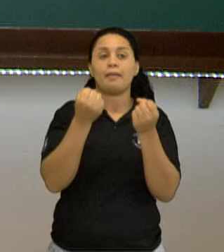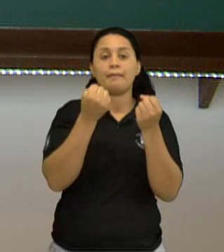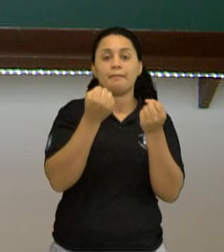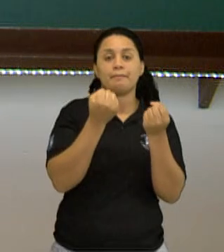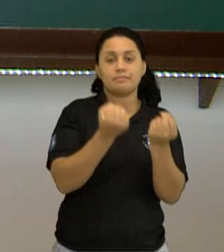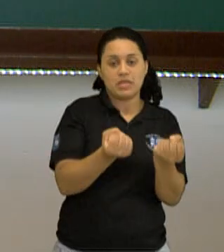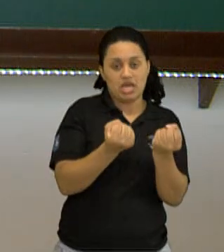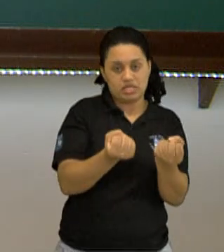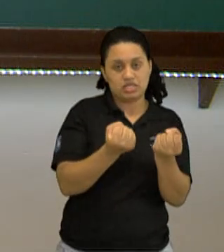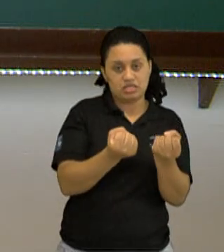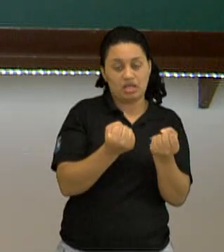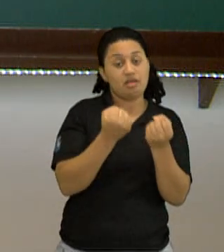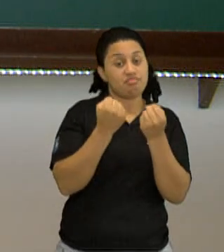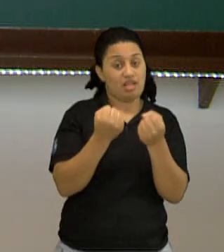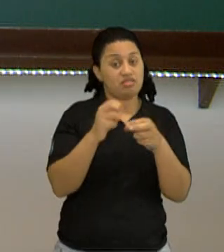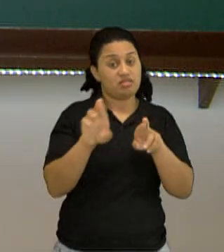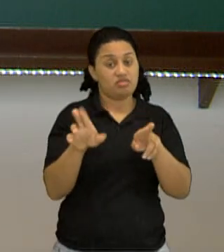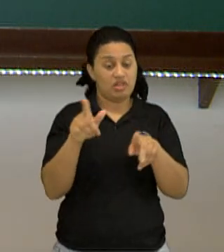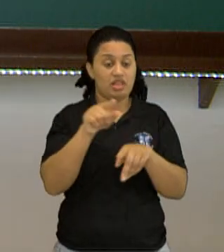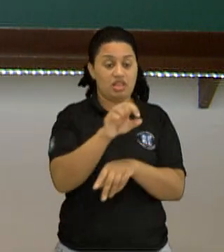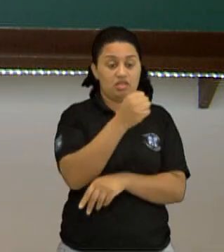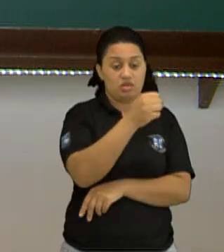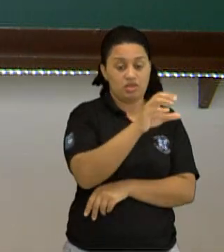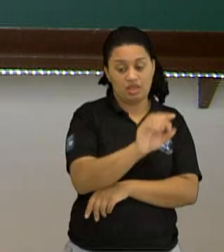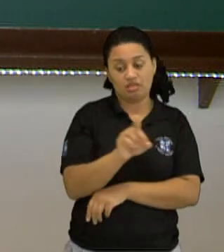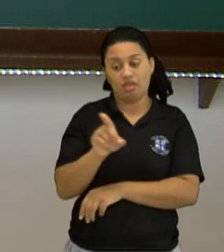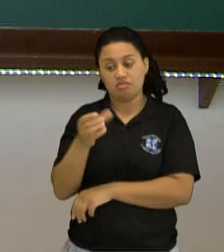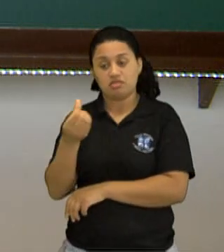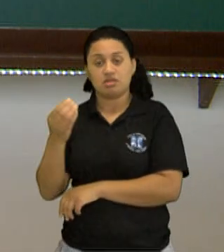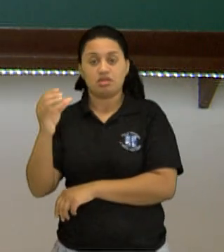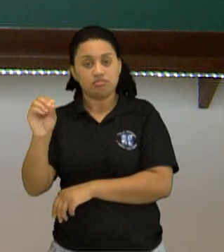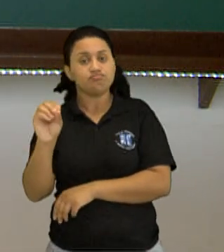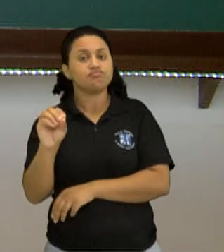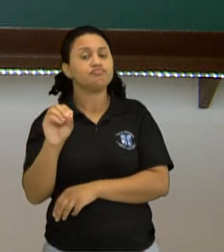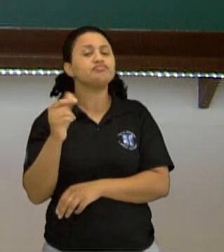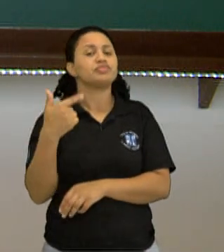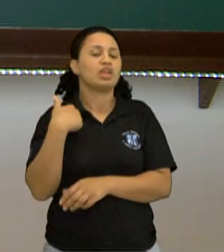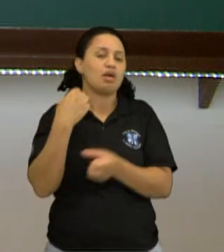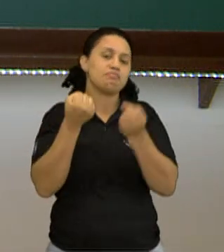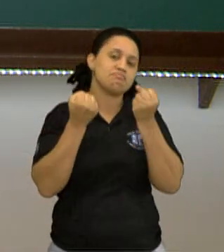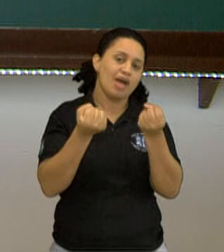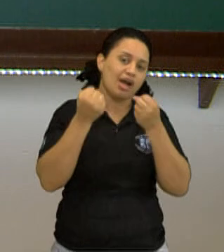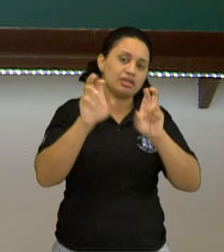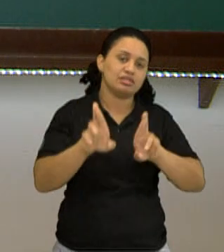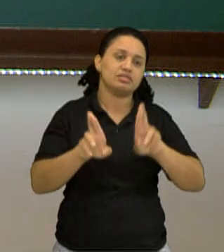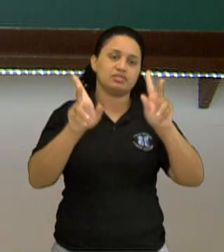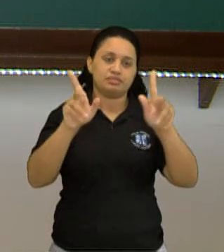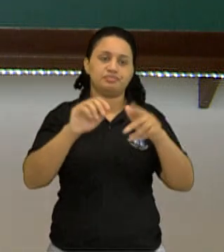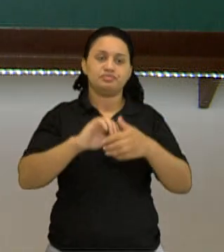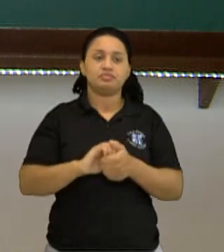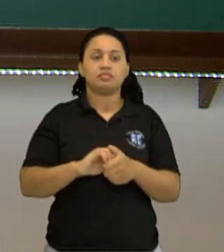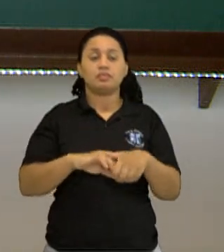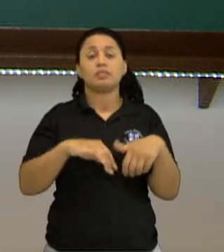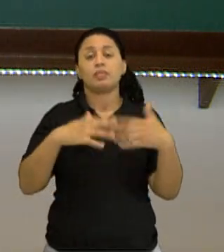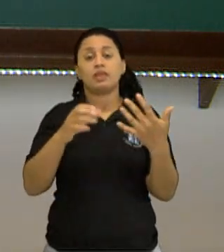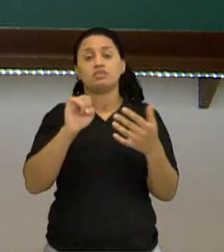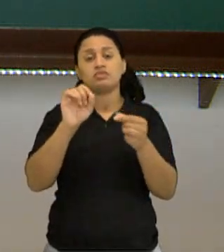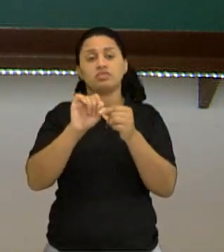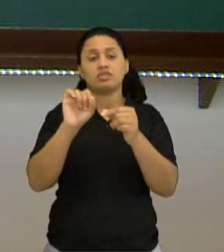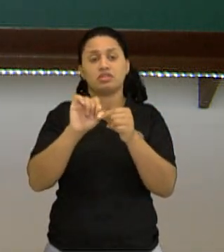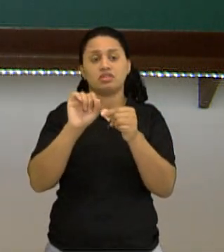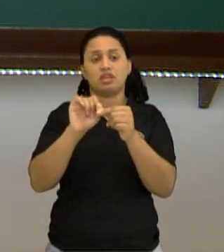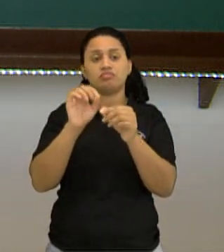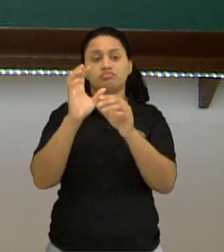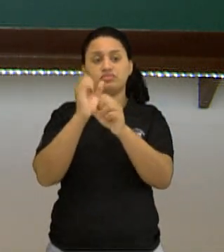da massa. A massa deles são diferentes. A do mentor é 80 e do aprendiz é 60. Então, se você fizer o cálculo